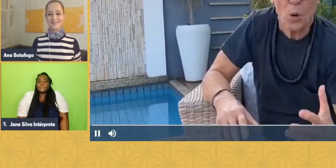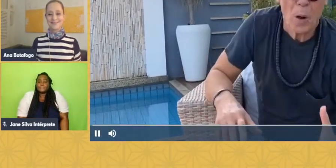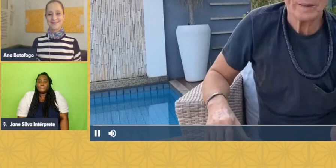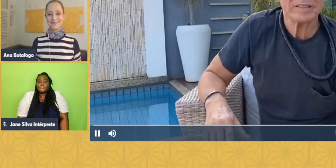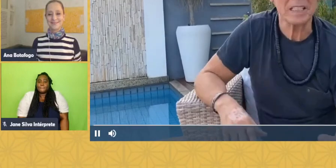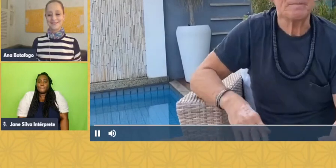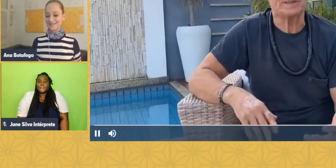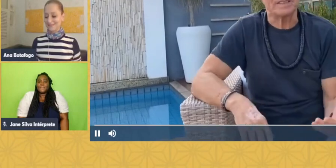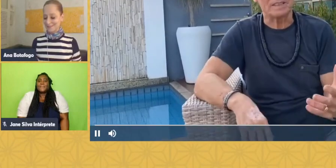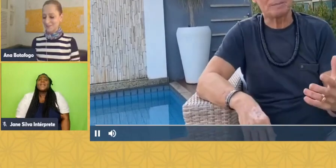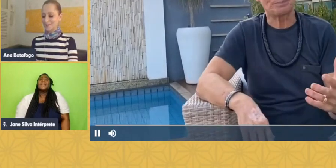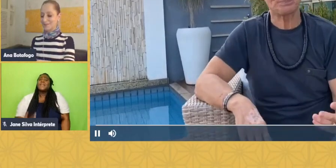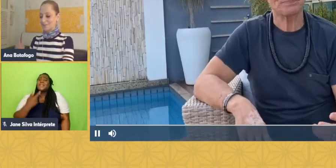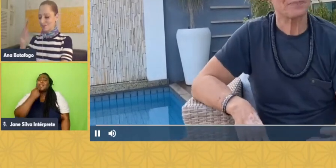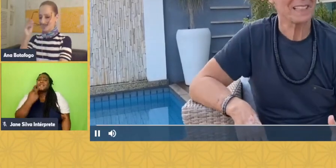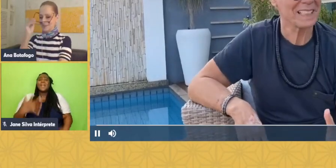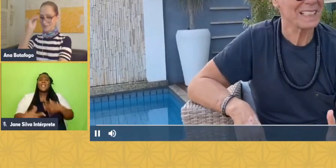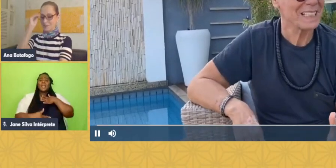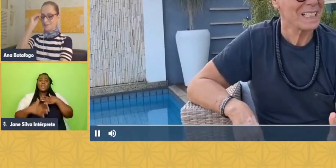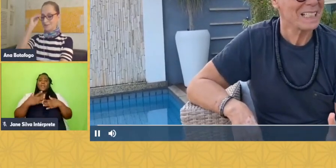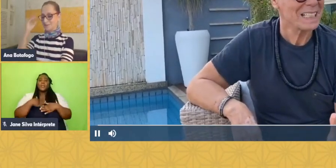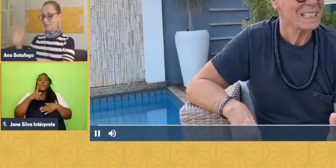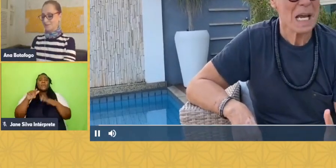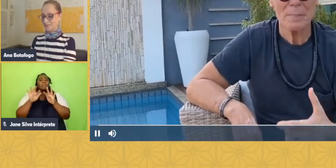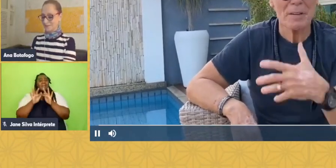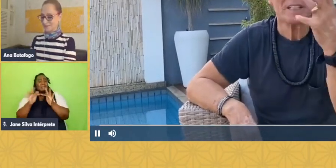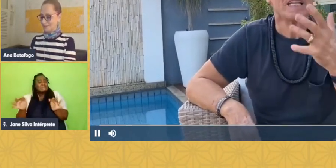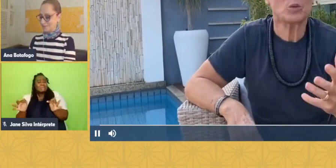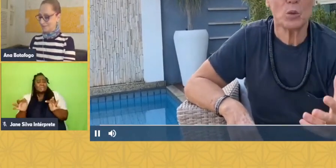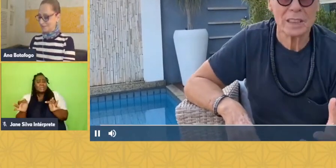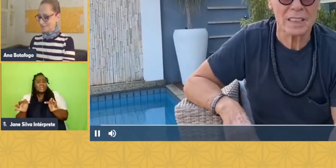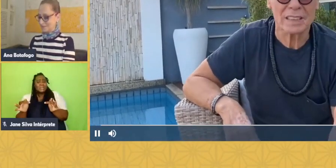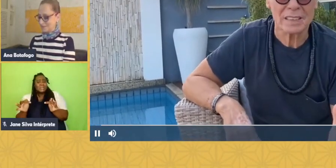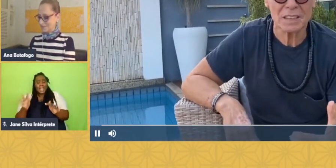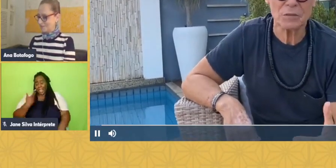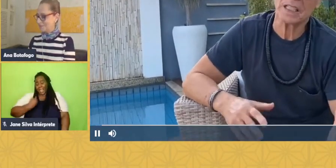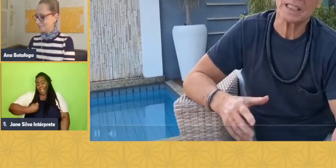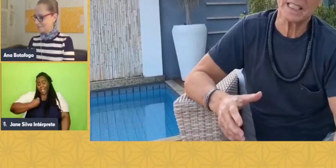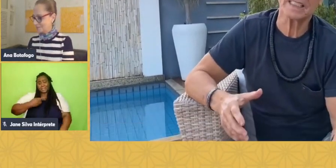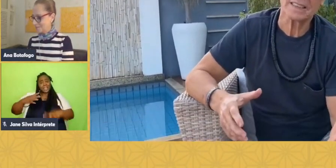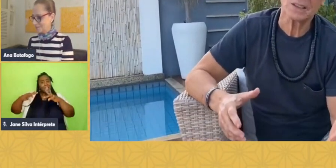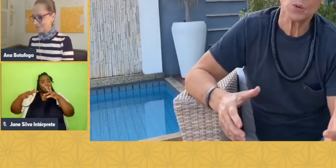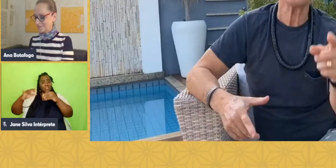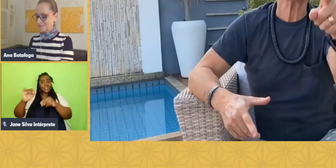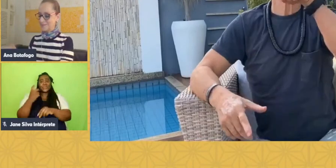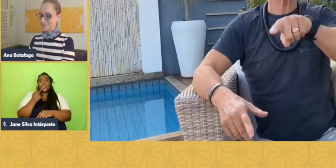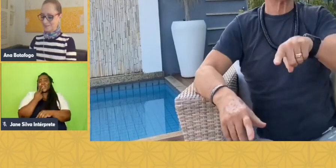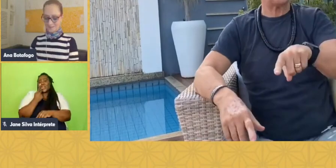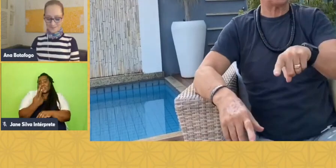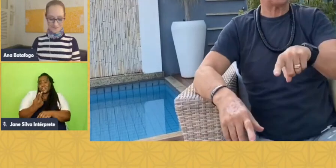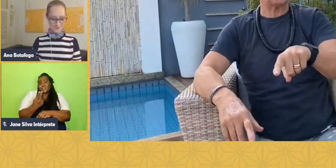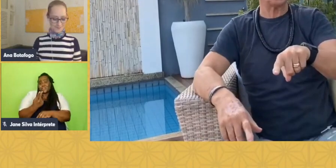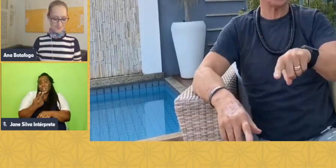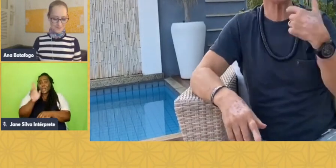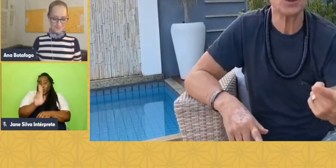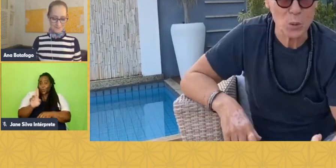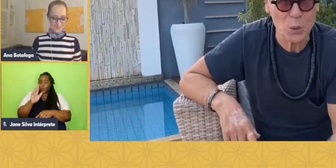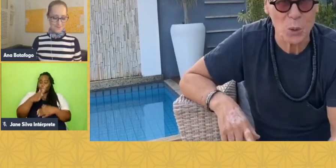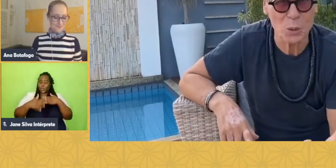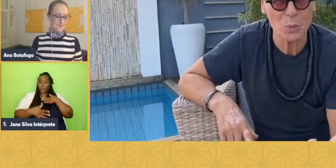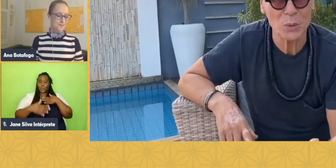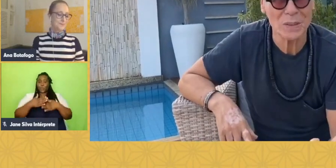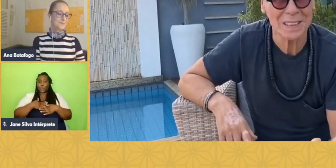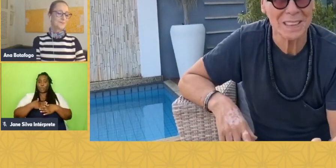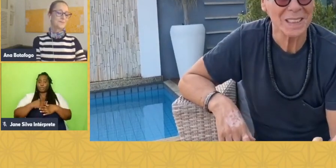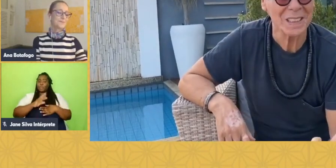a fala do corpo é simples ó Oi e a minha vida toda eu falei com o corpo e